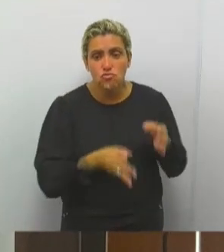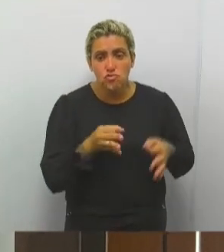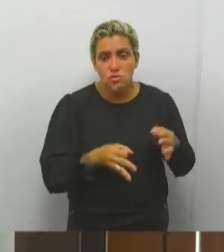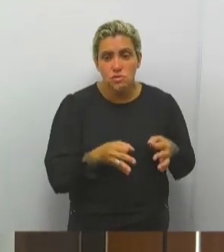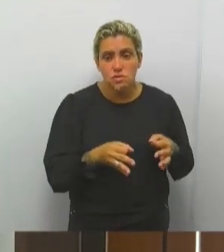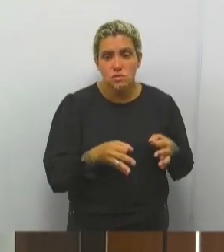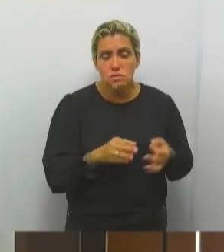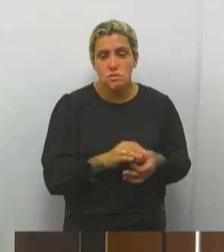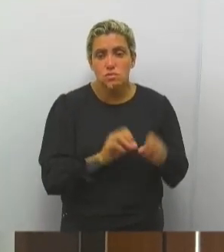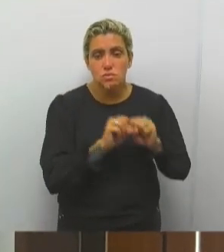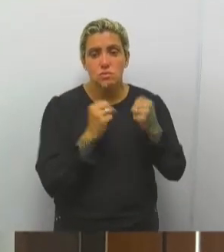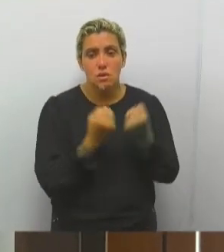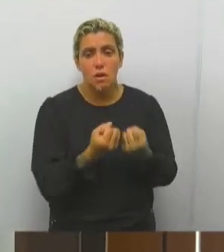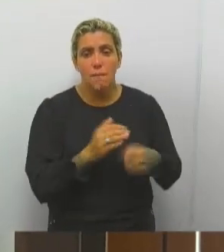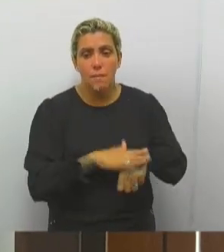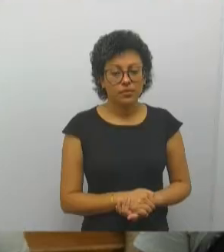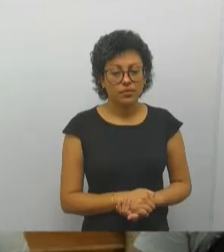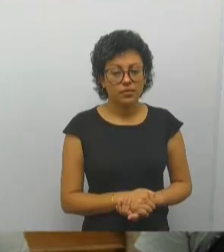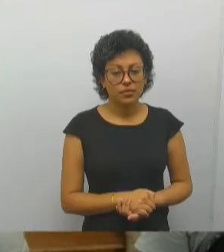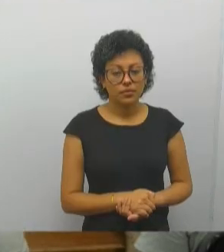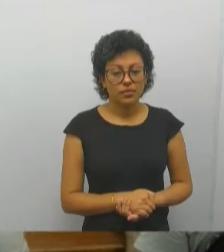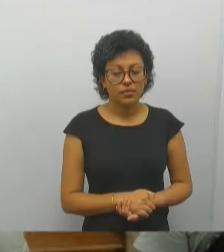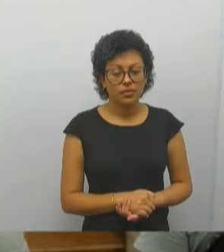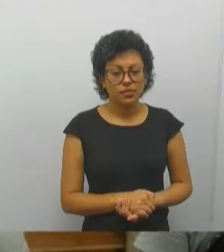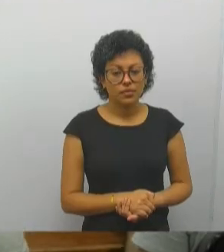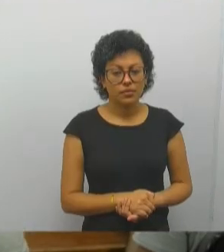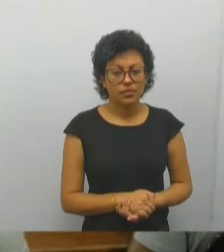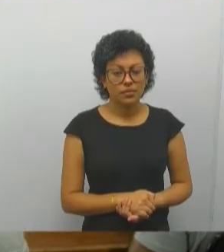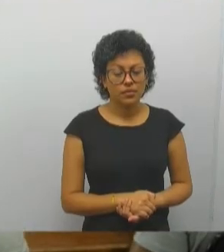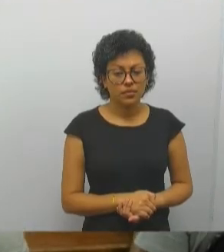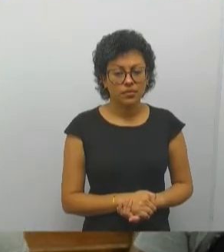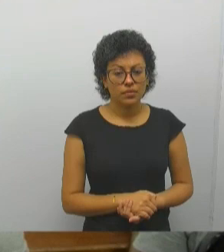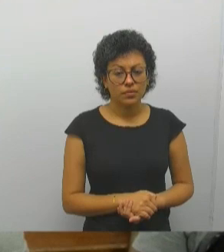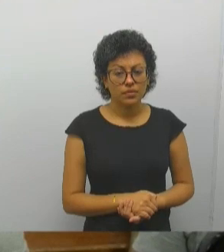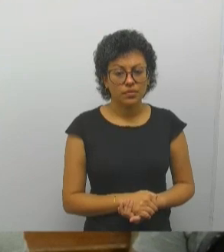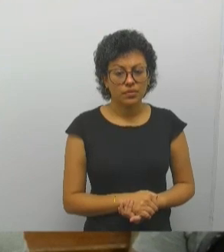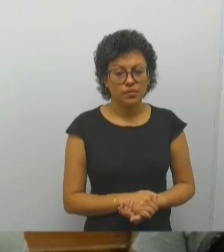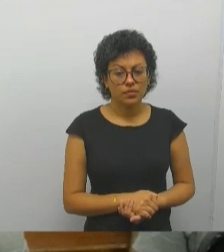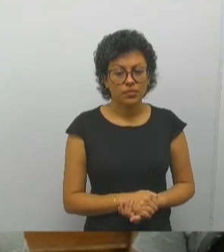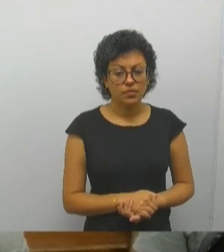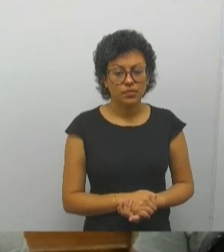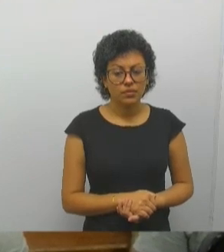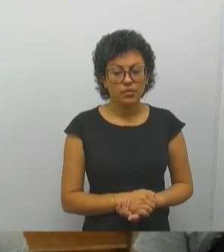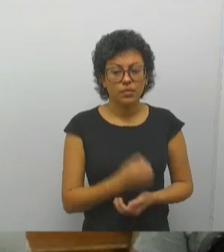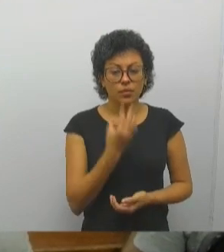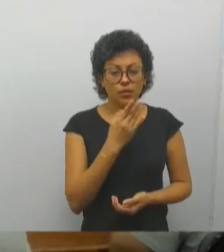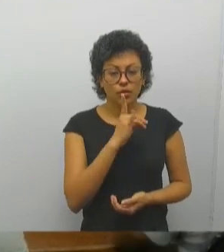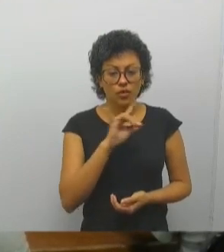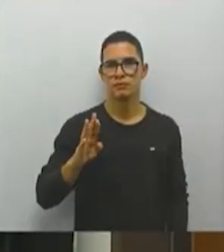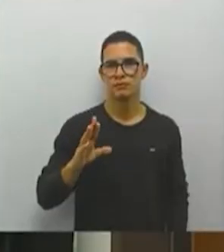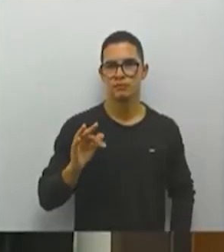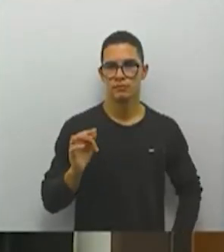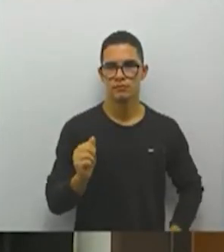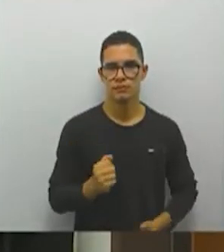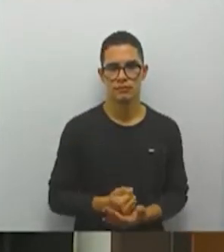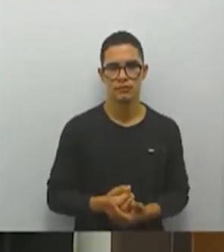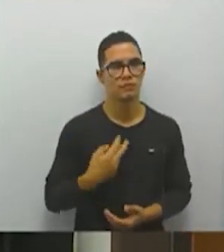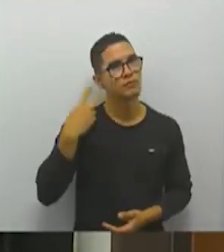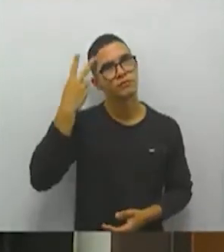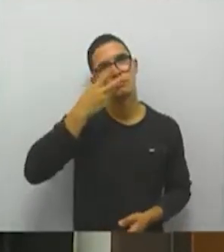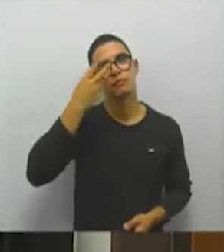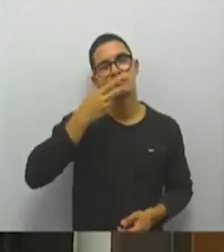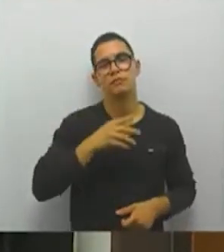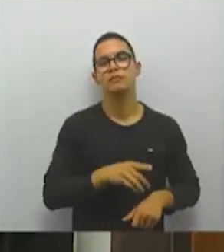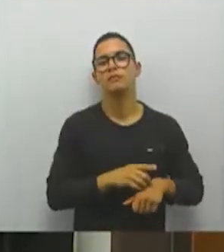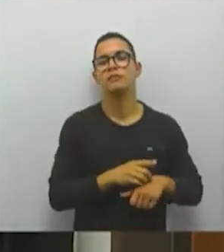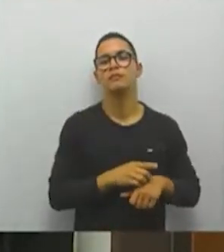também investimento no futuro da nossa cidade outro tema abordado foi a utilização irregular do cas do provetá vereador Dudu do